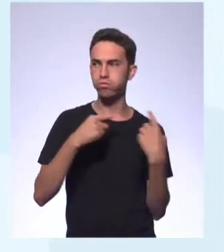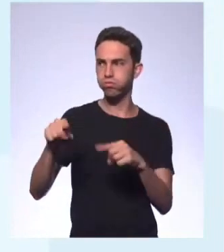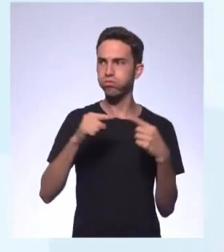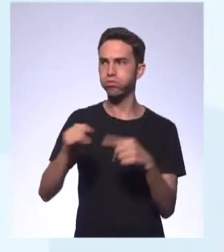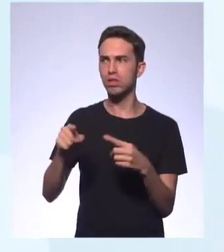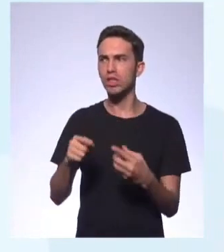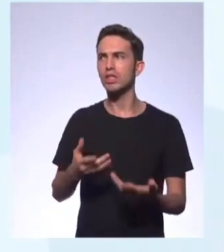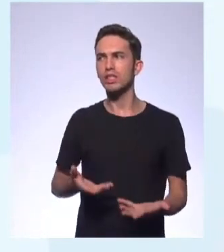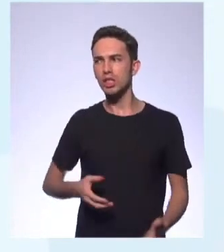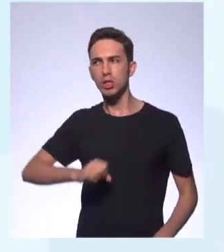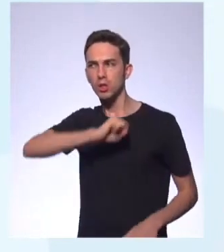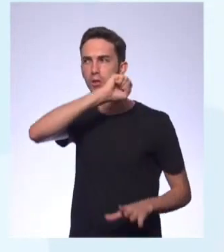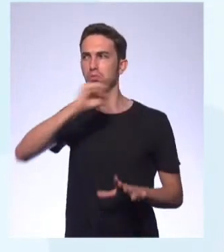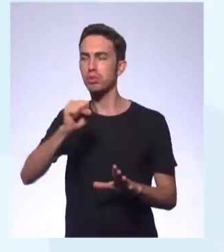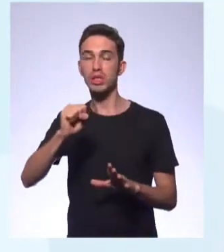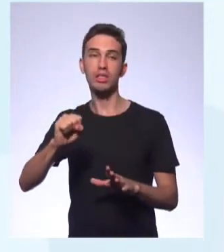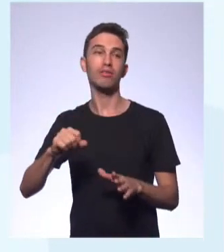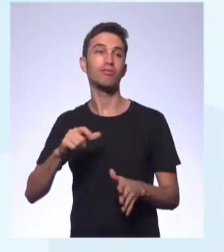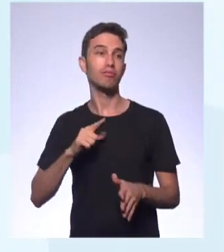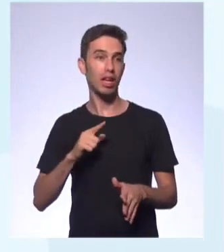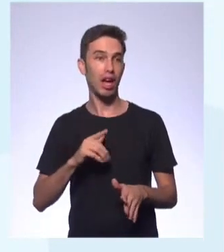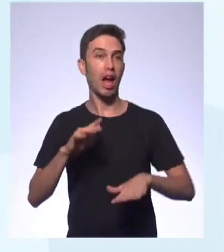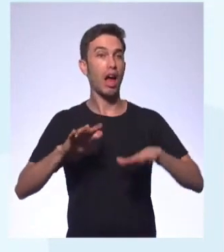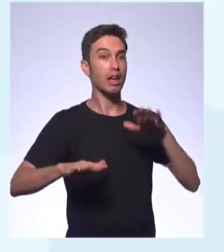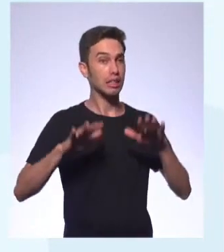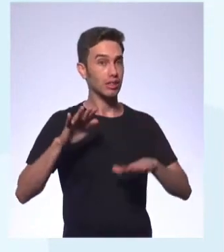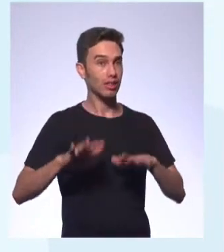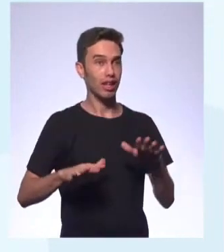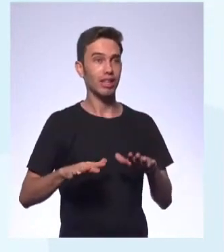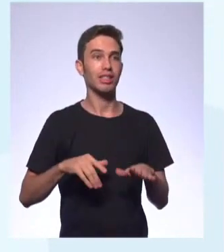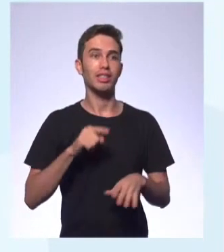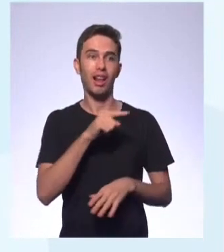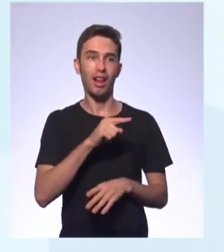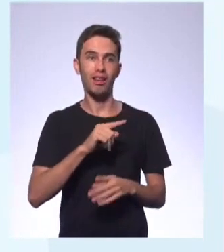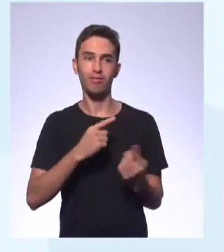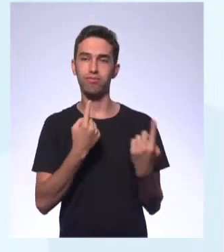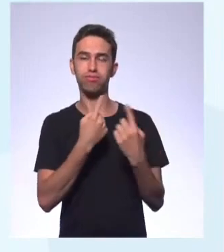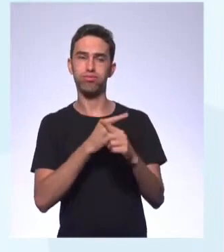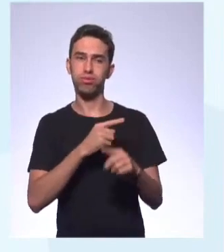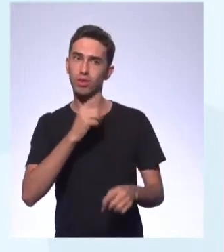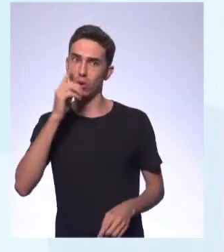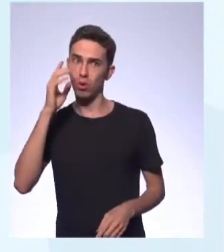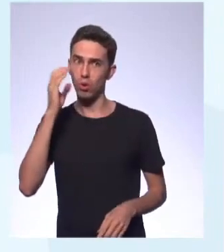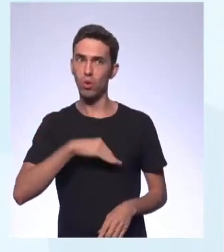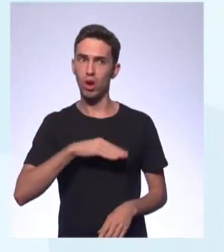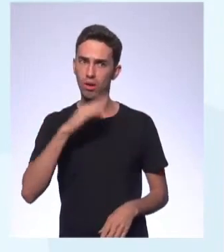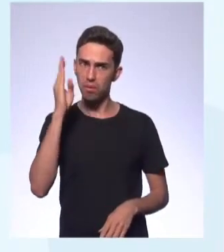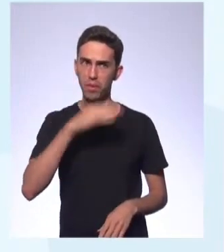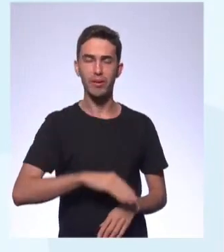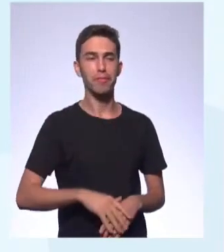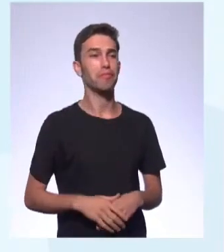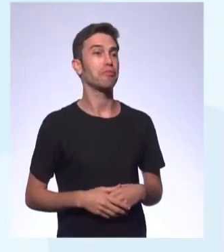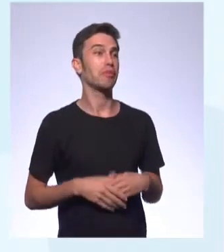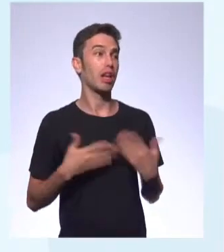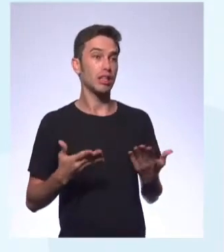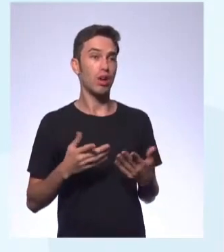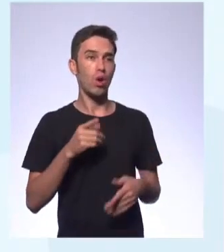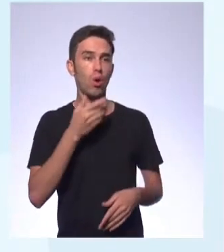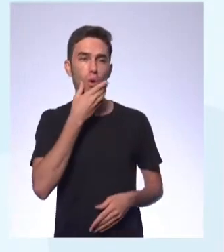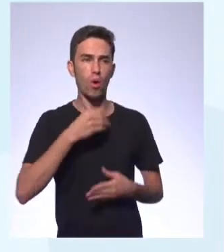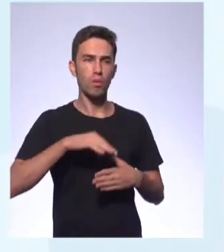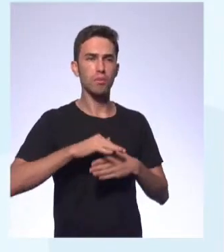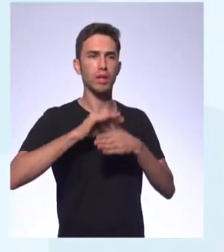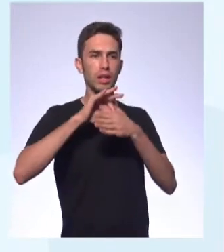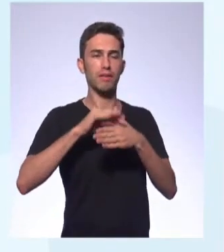adversário por meio do assassinato, às vezes, o revestindo da forma mais cruel. O predomínio, a chefia